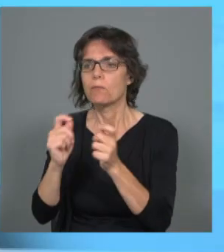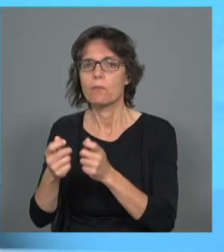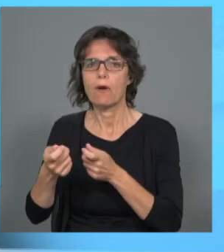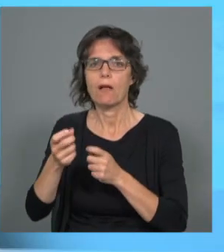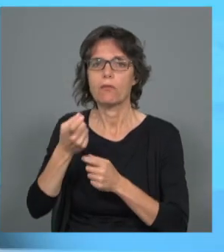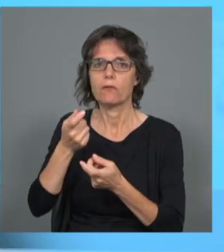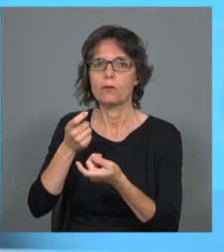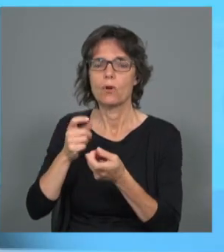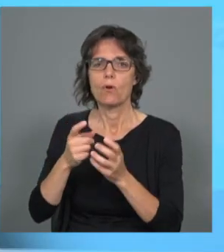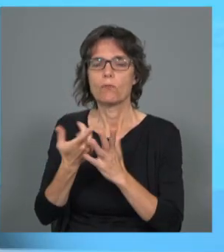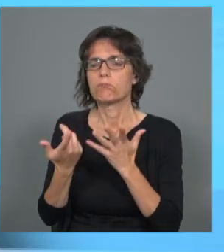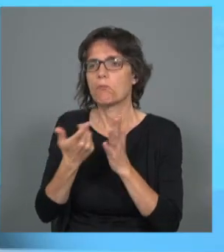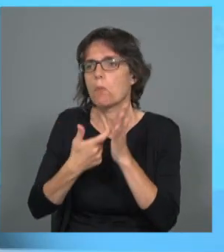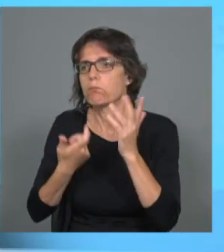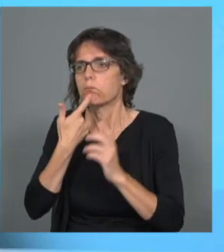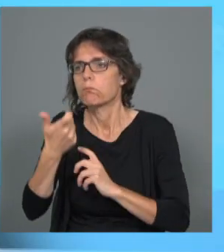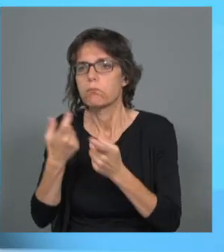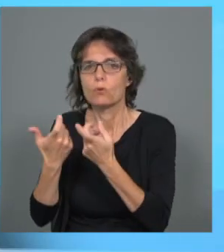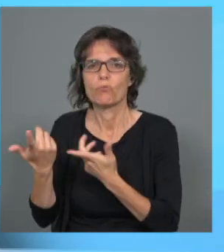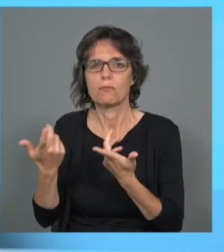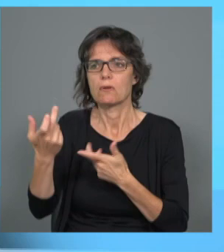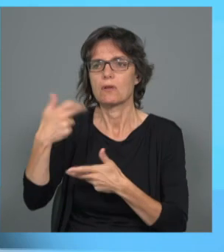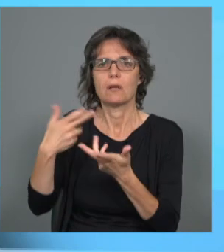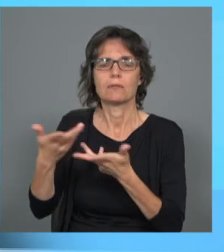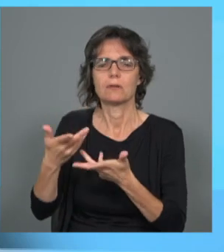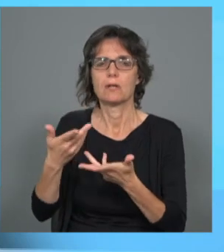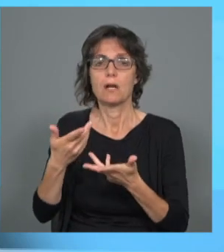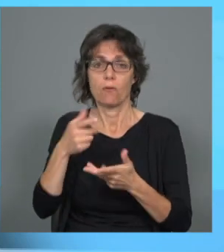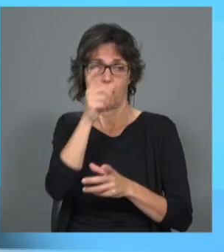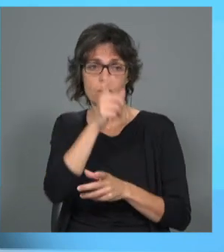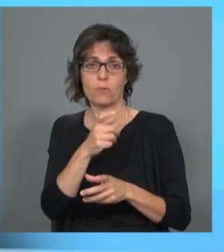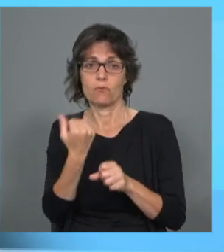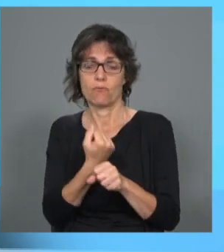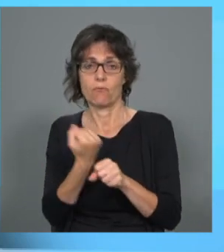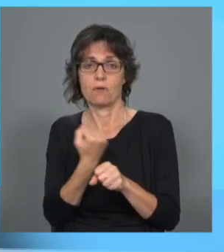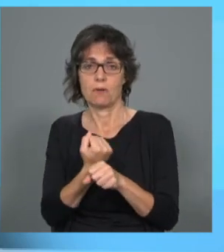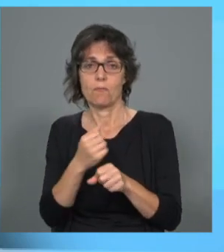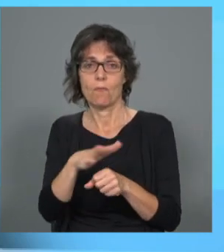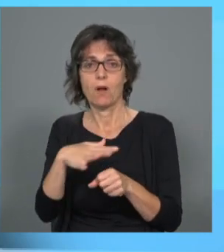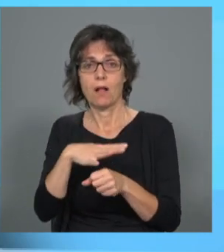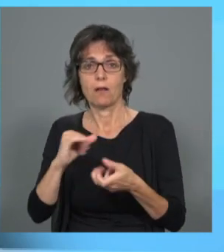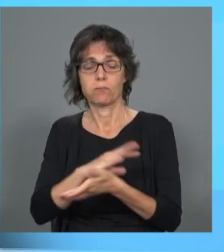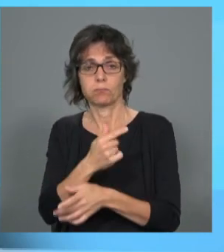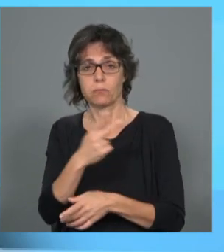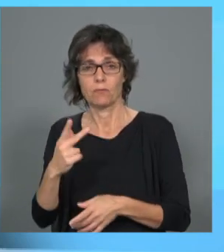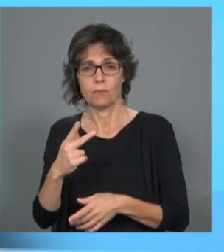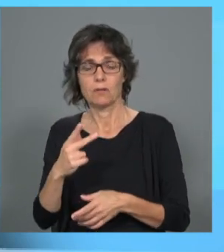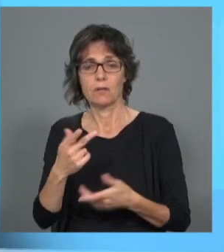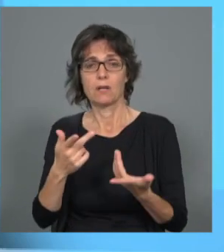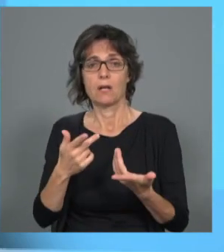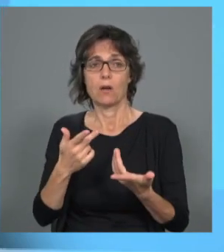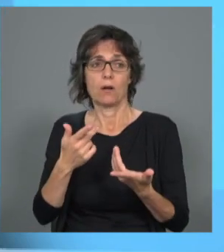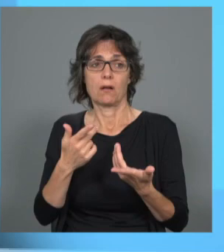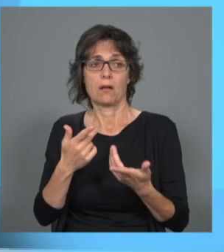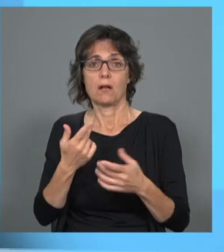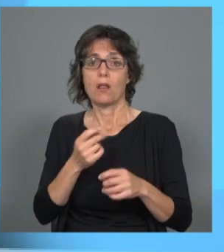e a ser visto. Um jornalista, tantas vezes nesta área, pode ter já um certo calo, que é tido como uma